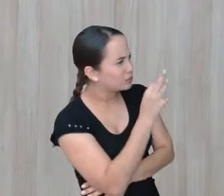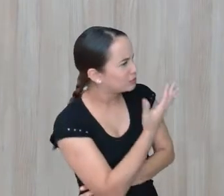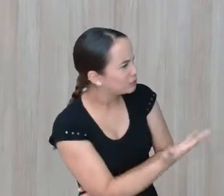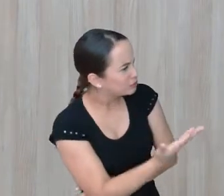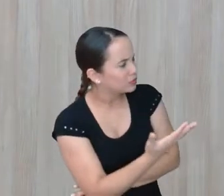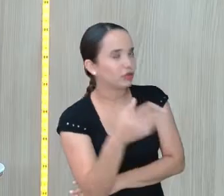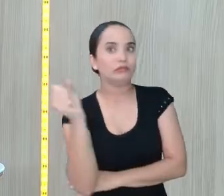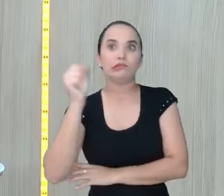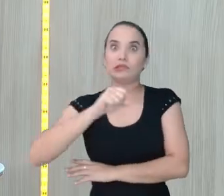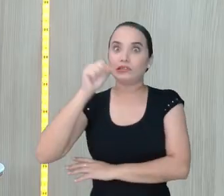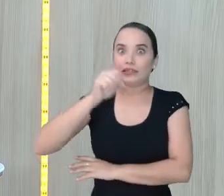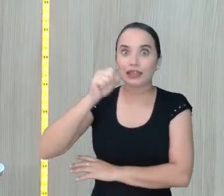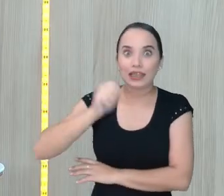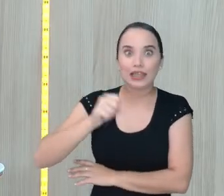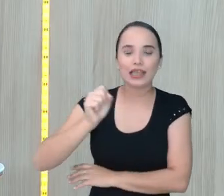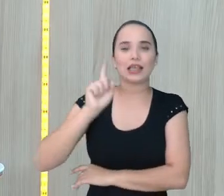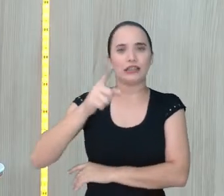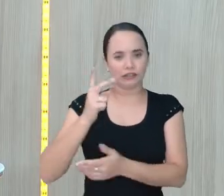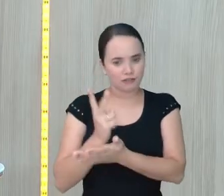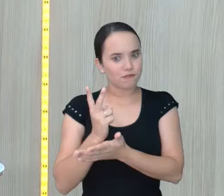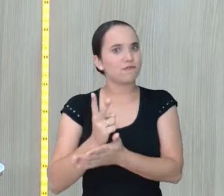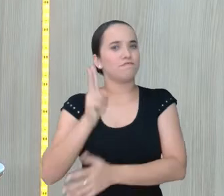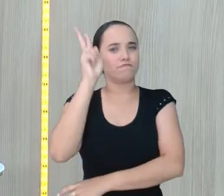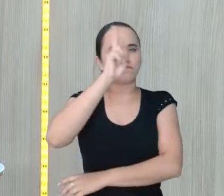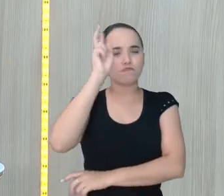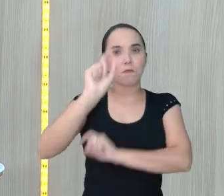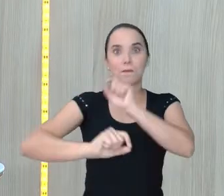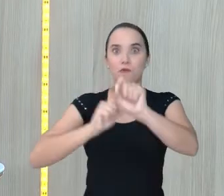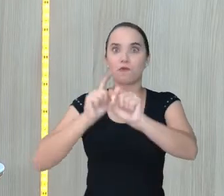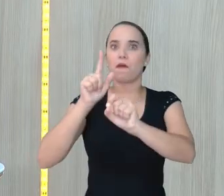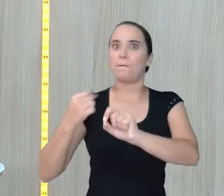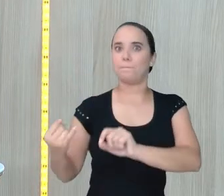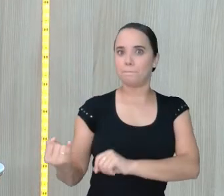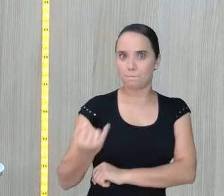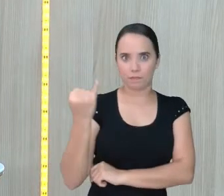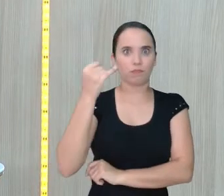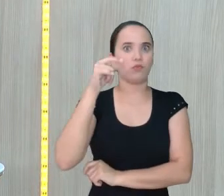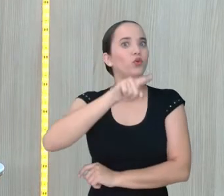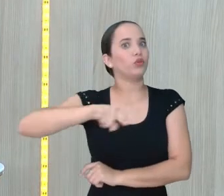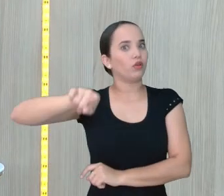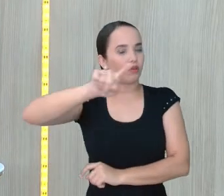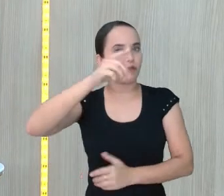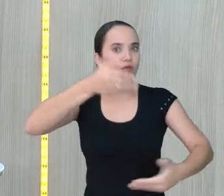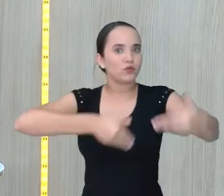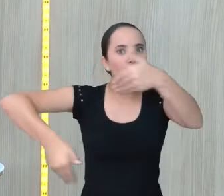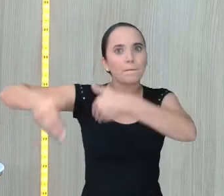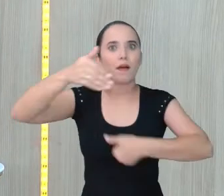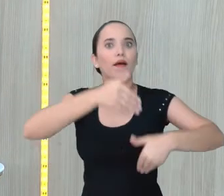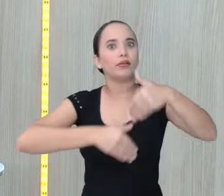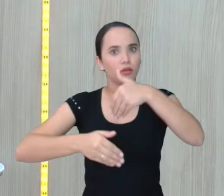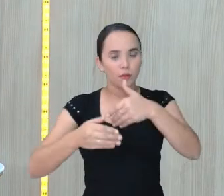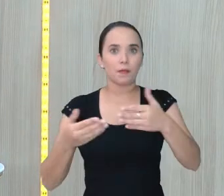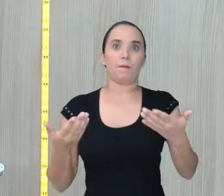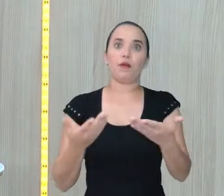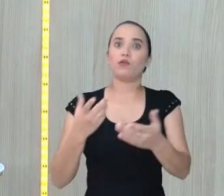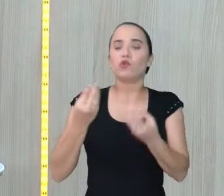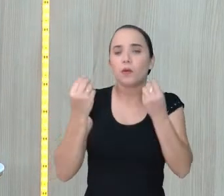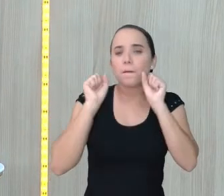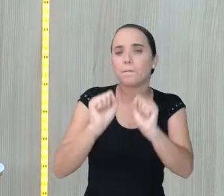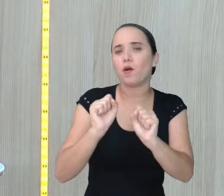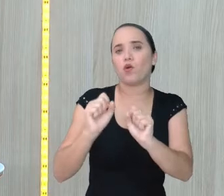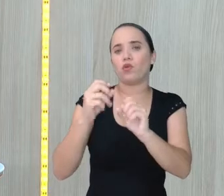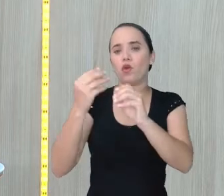Vanessa? Exatamente, a gente sempre lembra aqui a importância da interação, para que a gente possa deixar nosso conhecimento